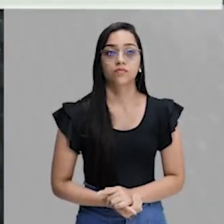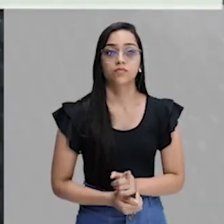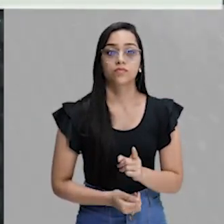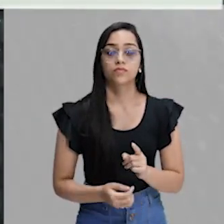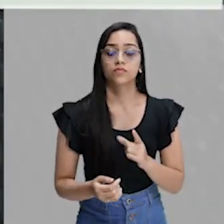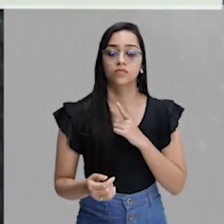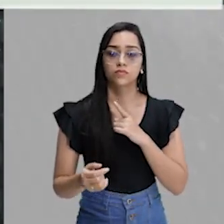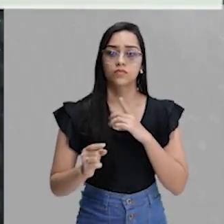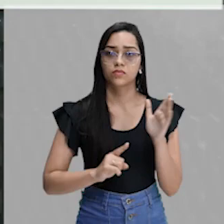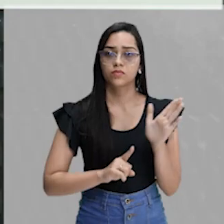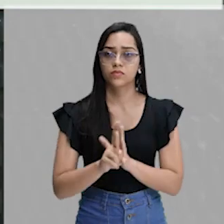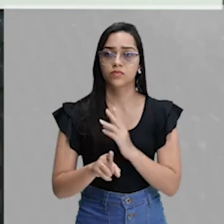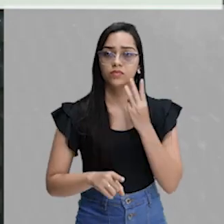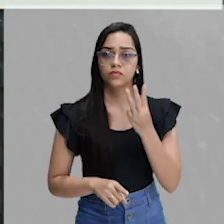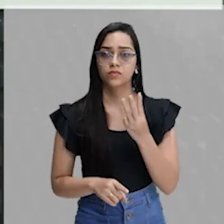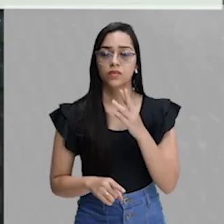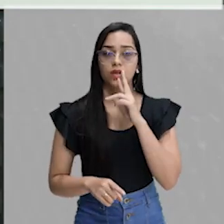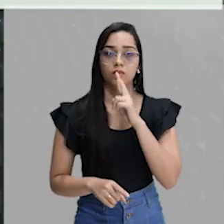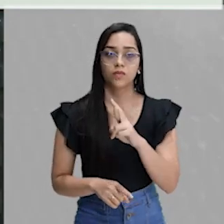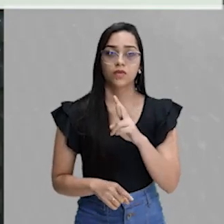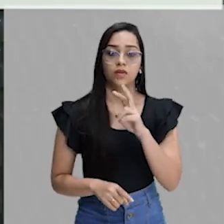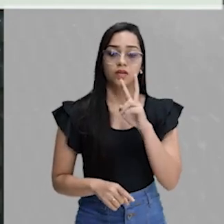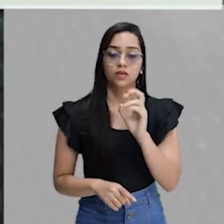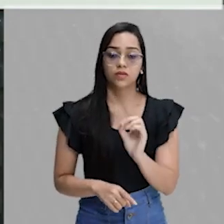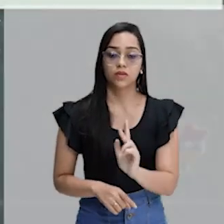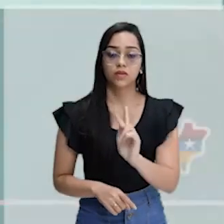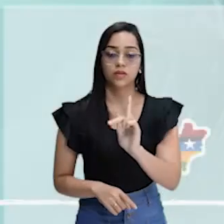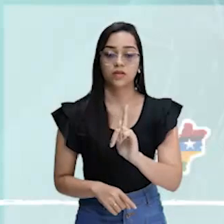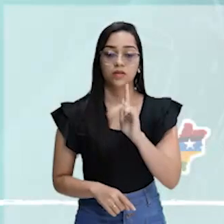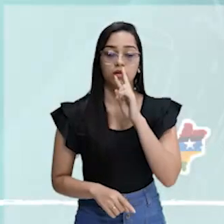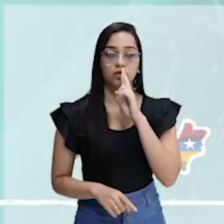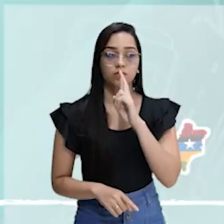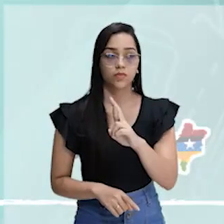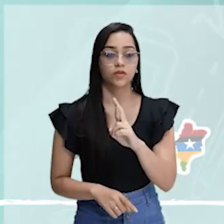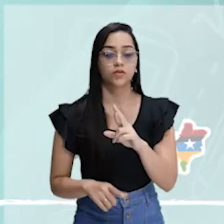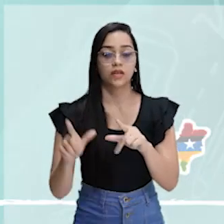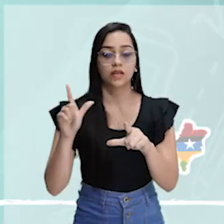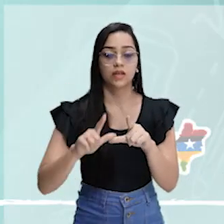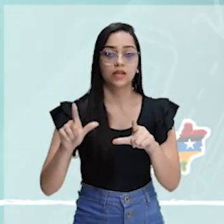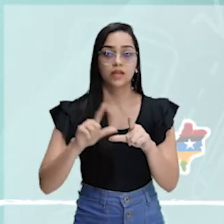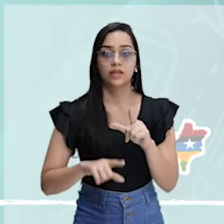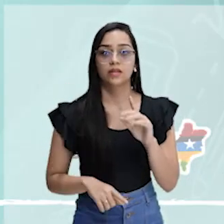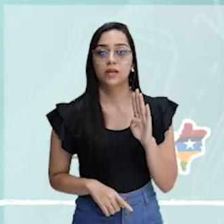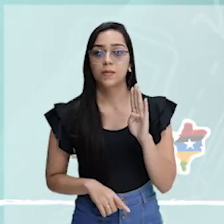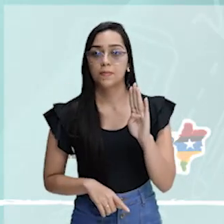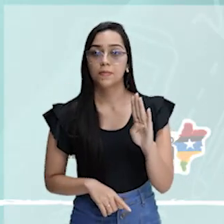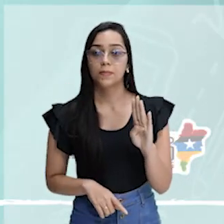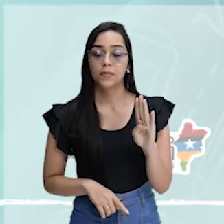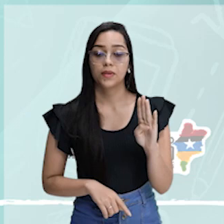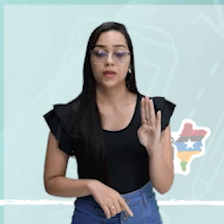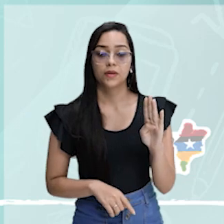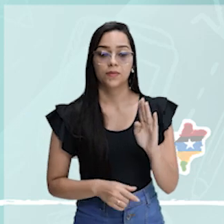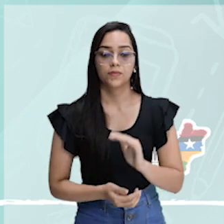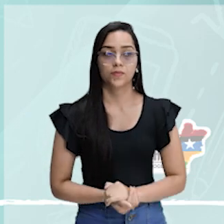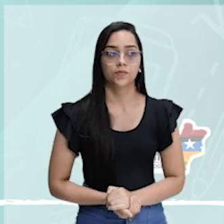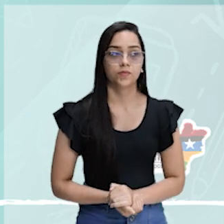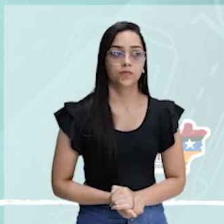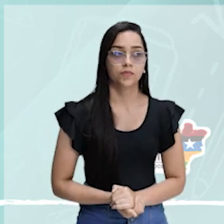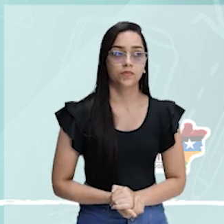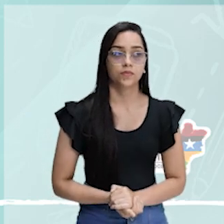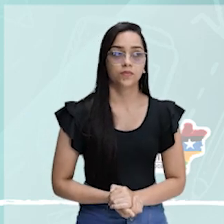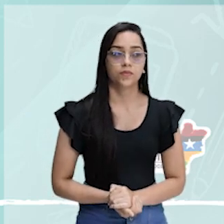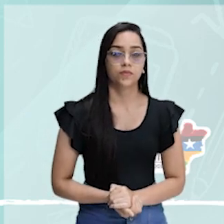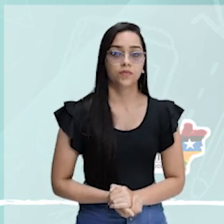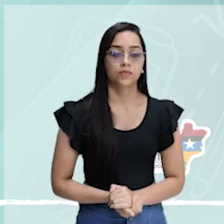no exercício 3, né, a resposta é 50 quilos. Então, a resposta é a letra B.